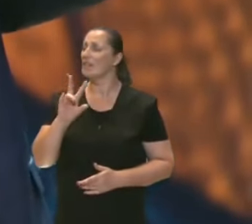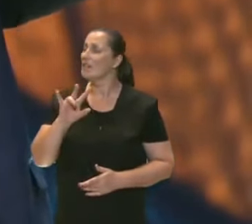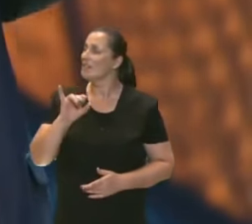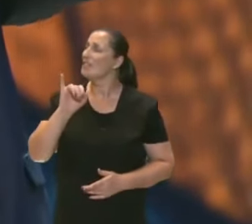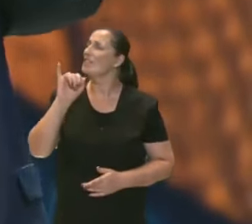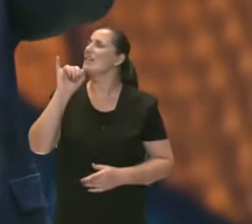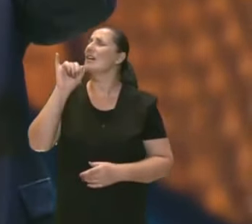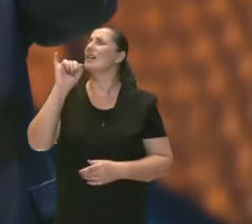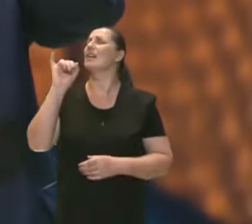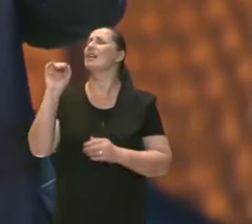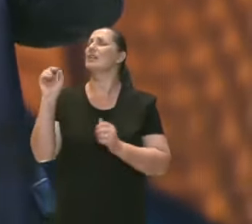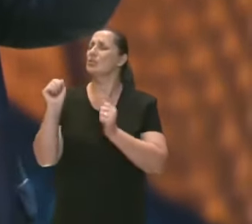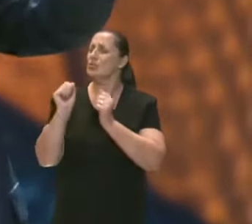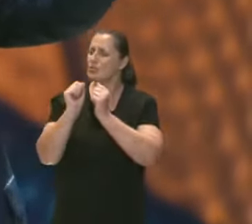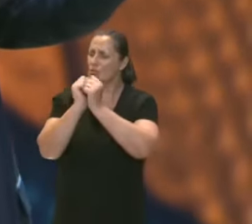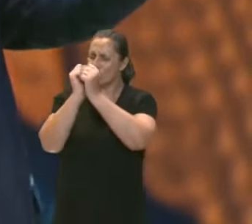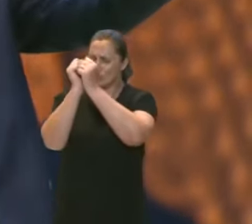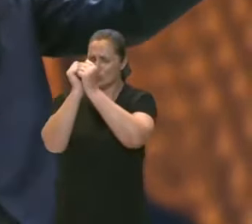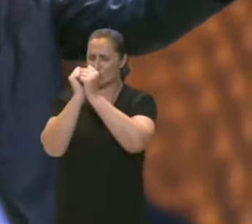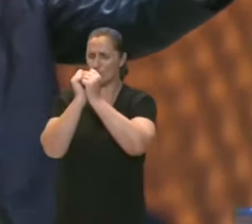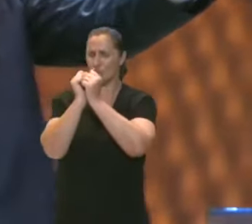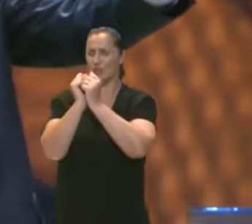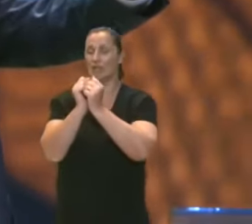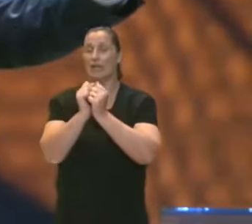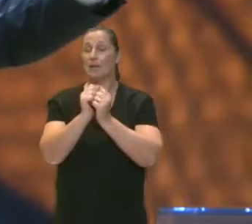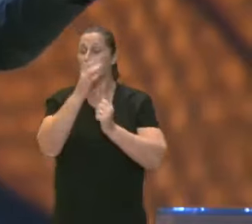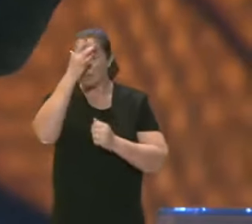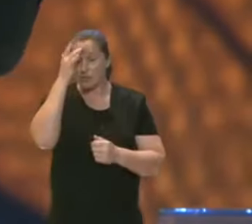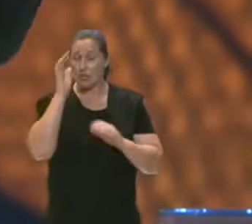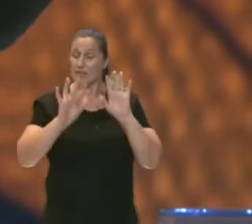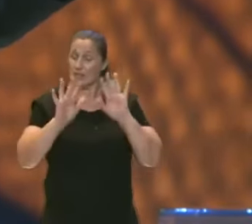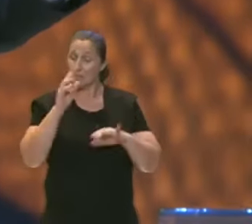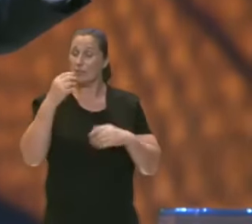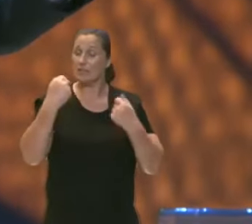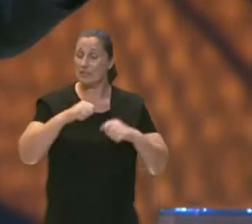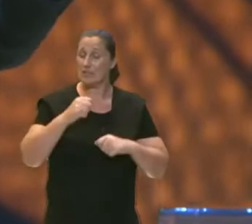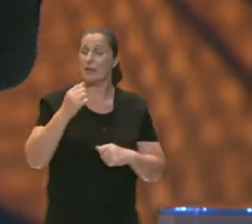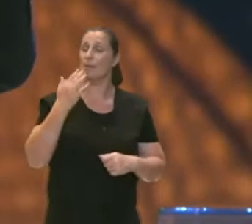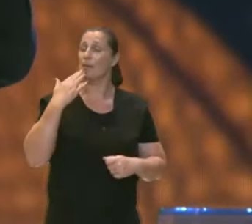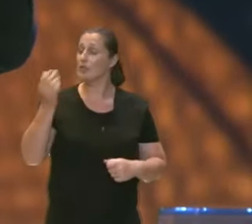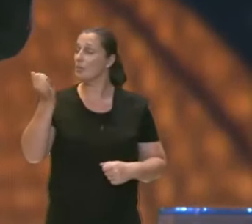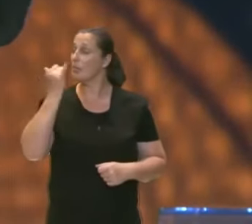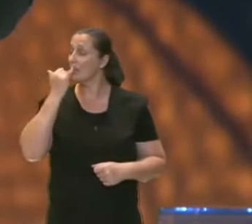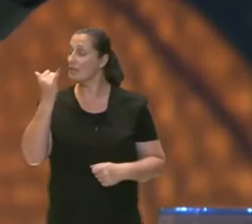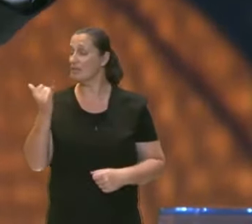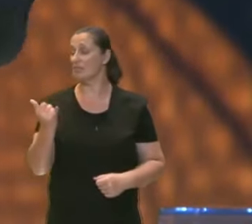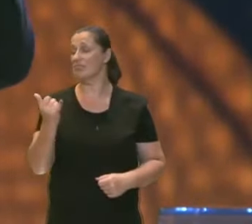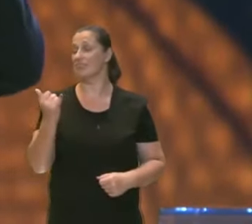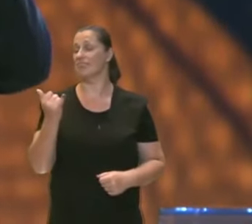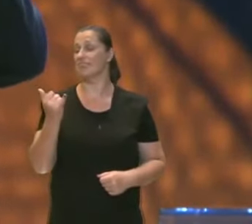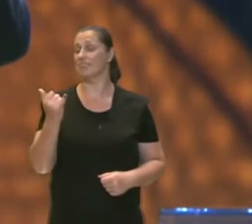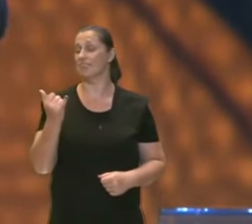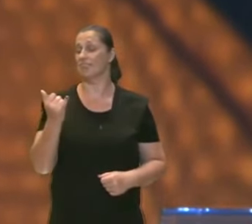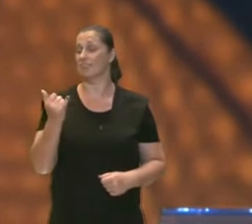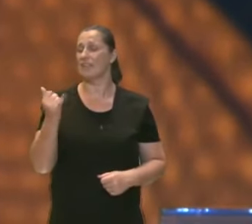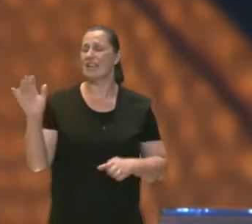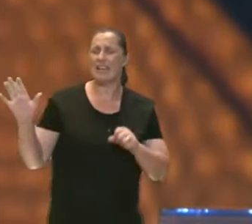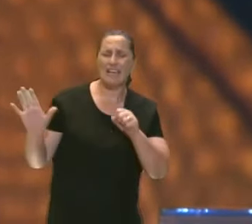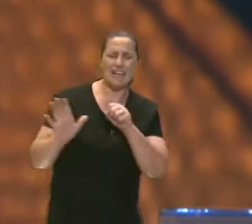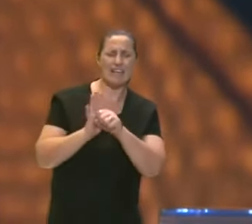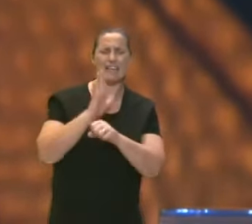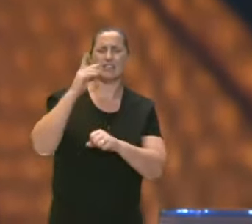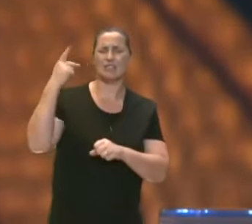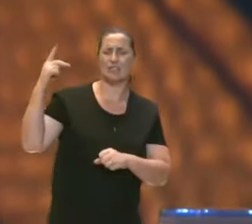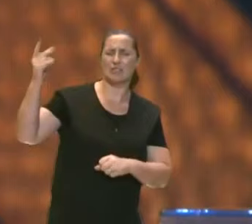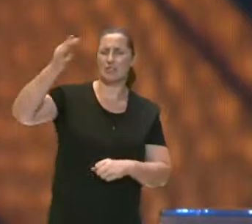com esses que estão aqui dizendo, vou precisar pedir perdão. Capacita, abençoa, enche do teu